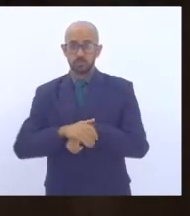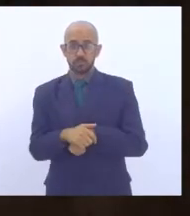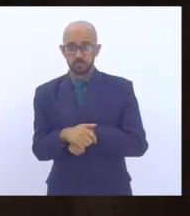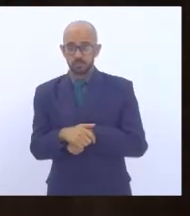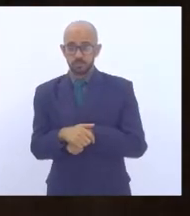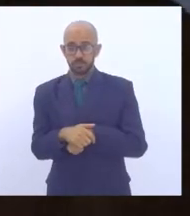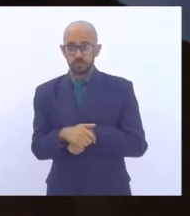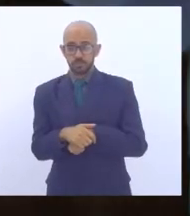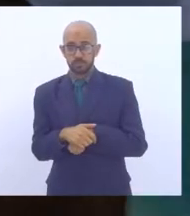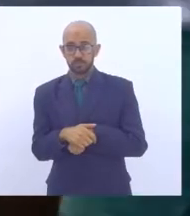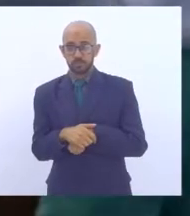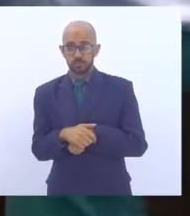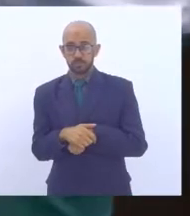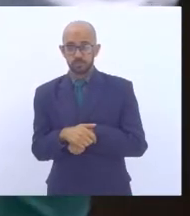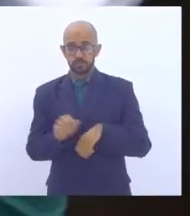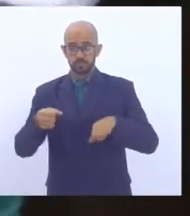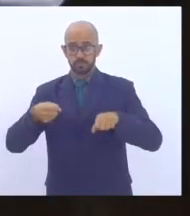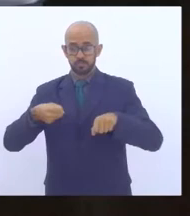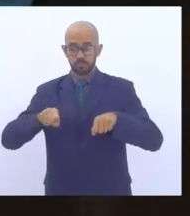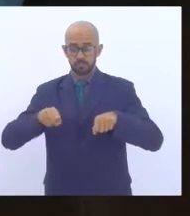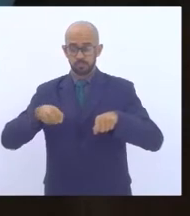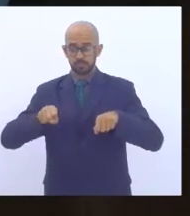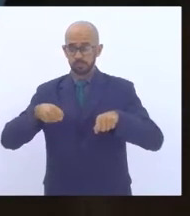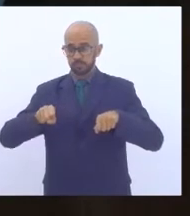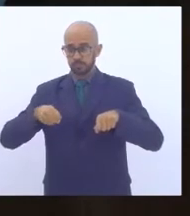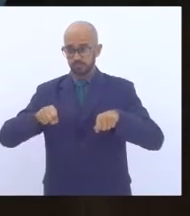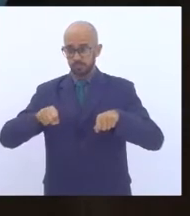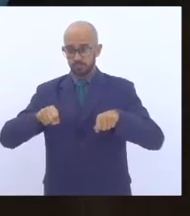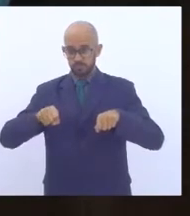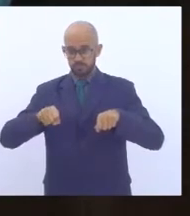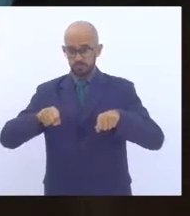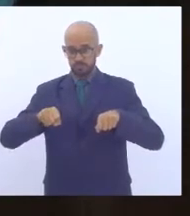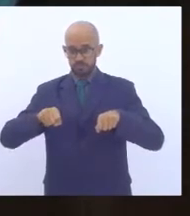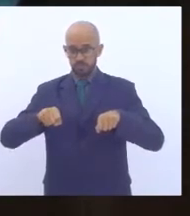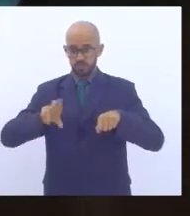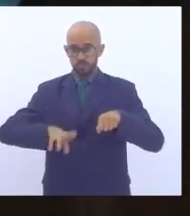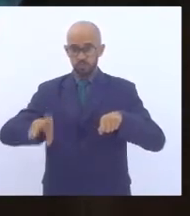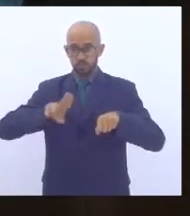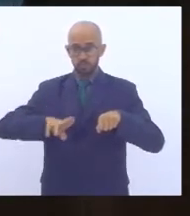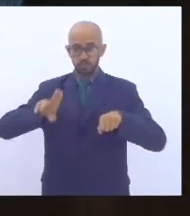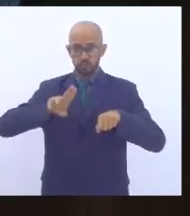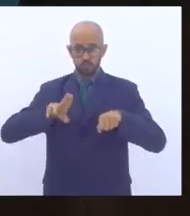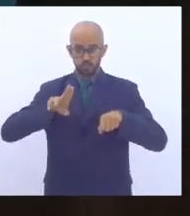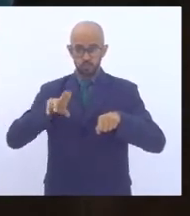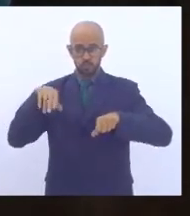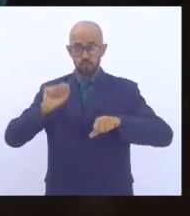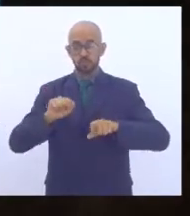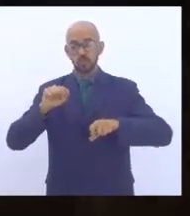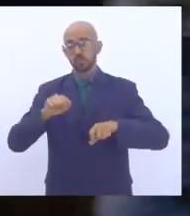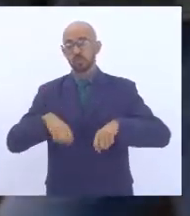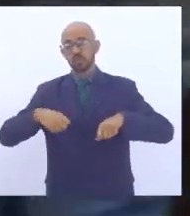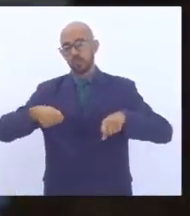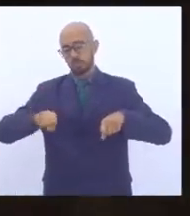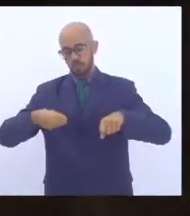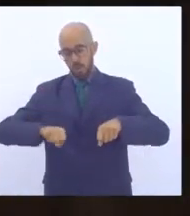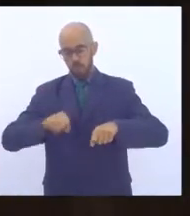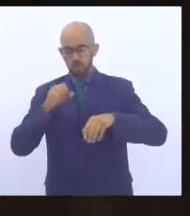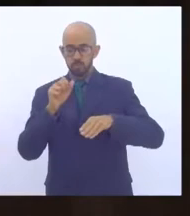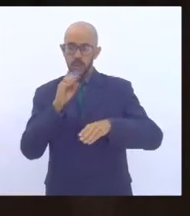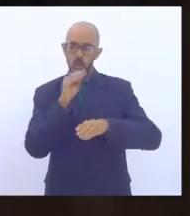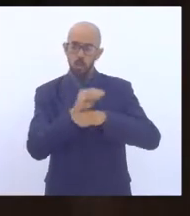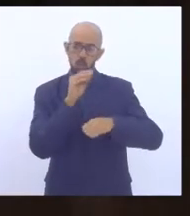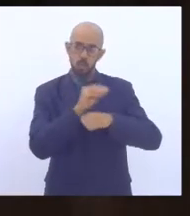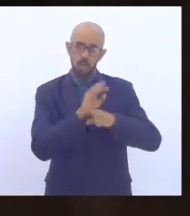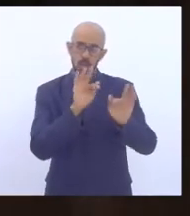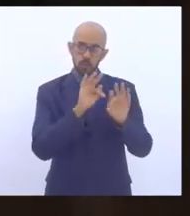o Diego motociclistas que usam a moto para o sustento